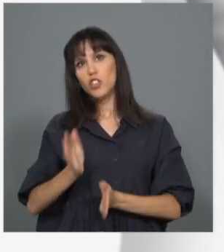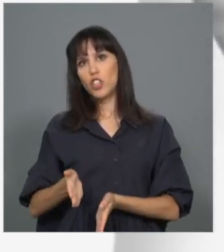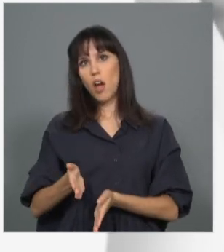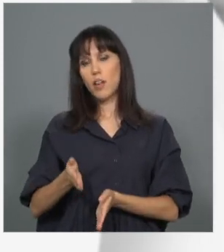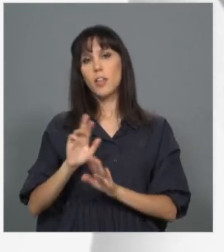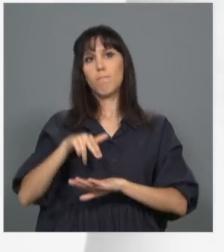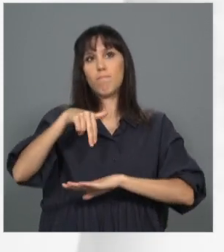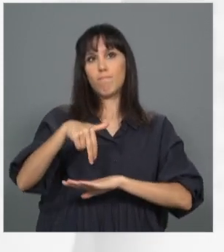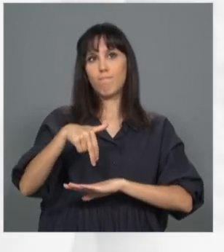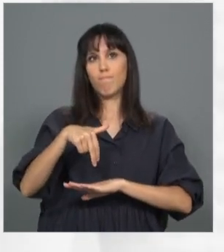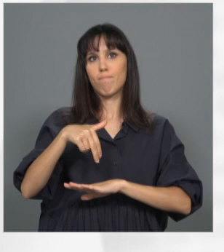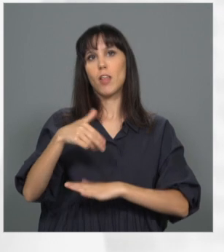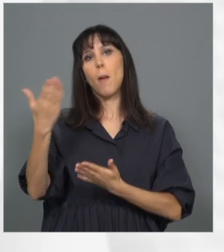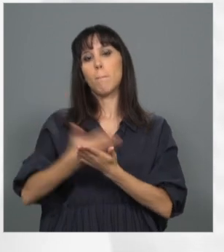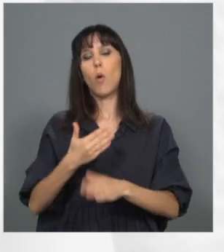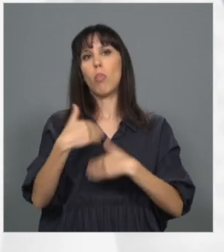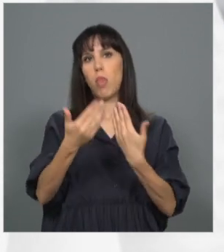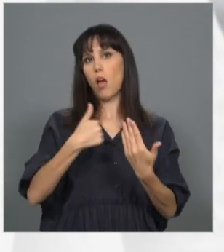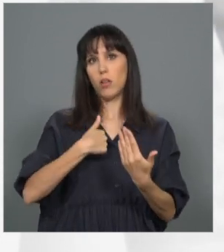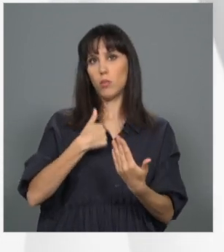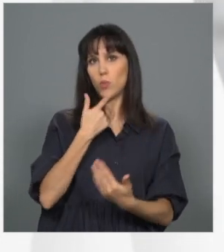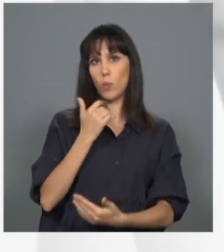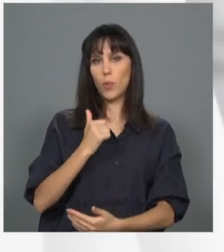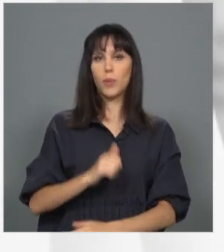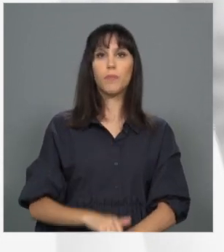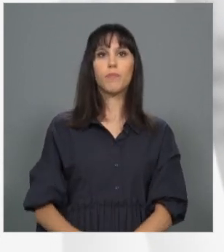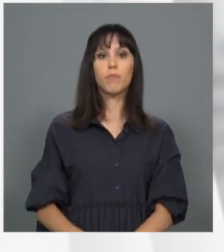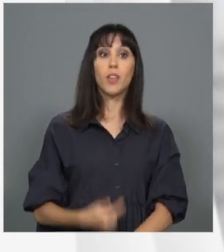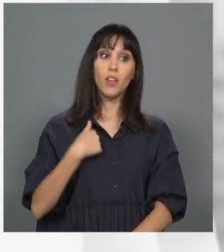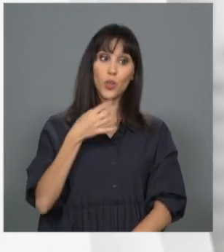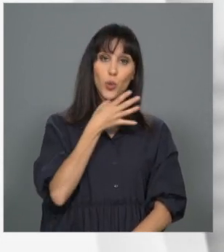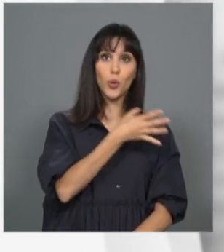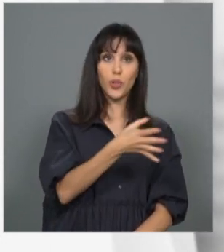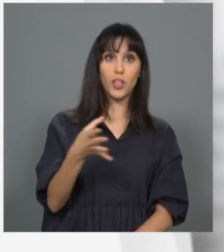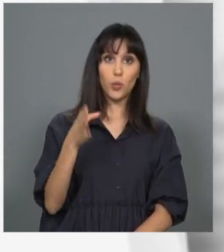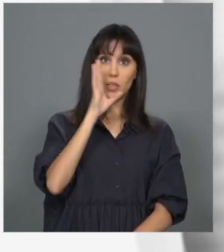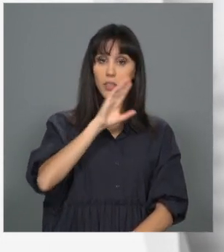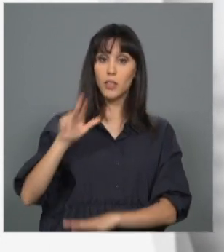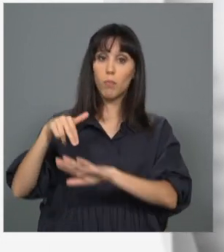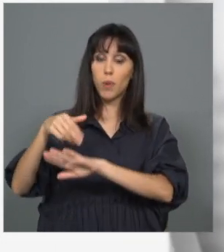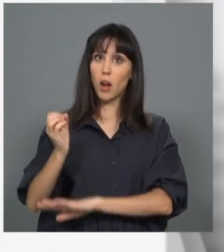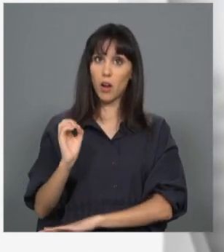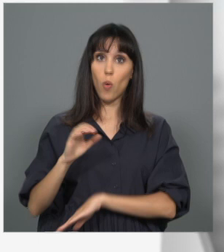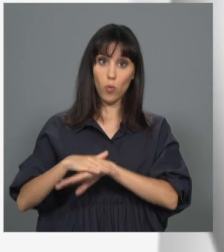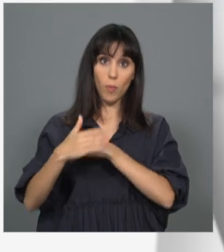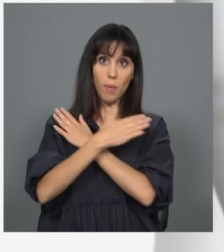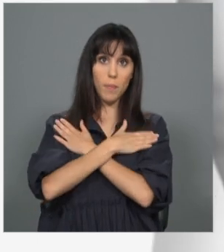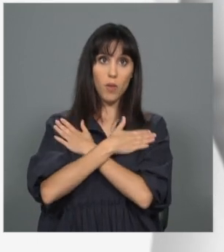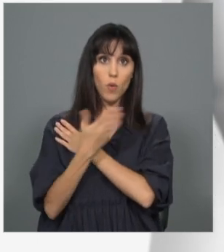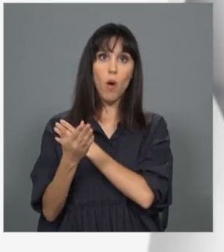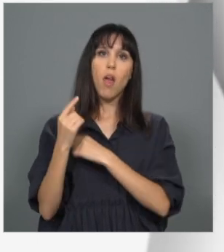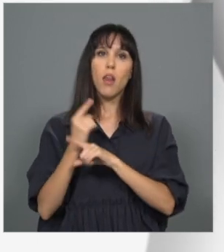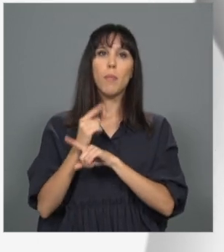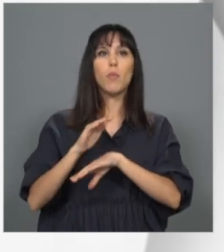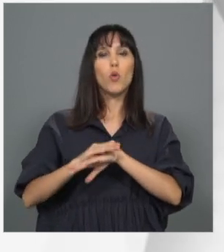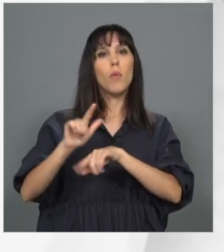posso levantar-me para te dar os pães. Eu vos digo, se ele não se levantar por ser amigo, ao menos por causa